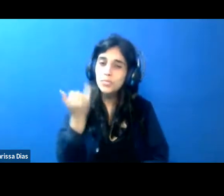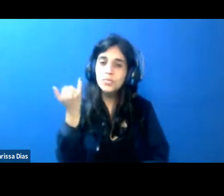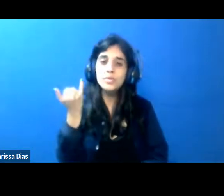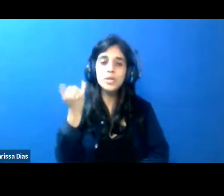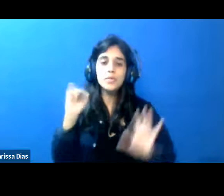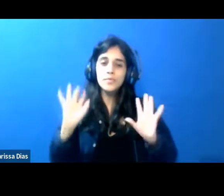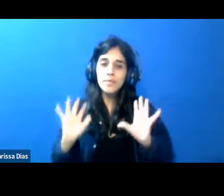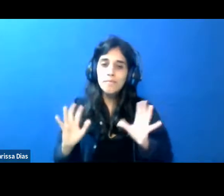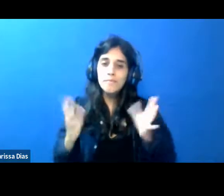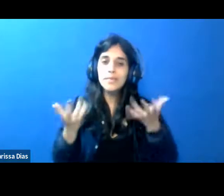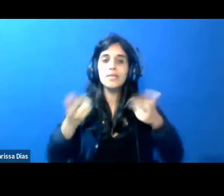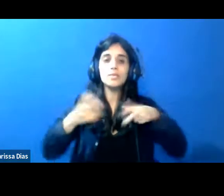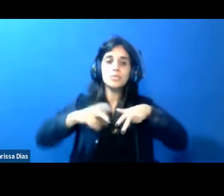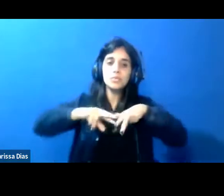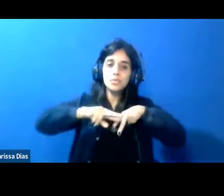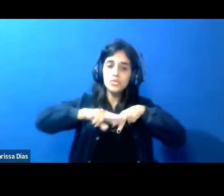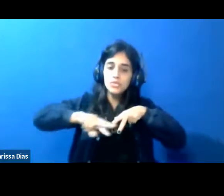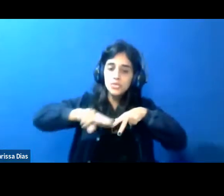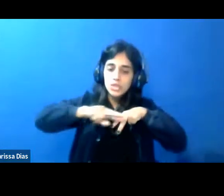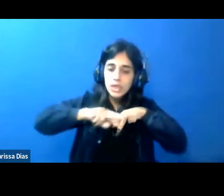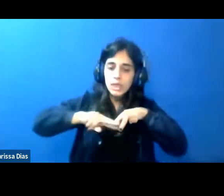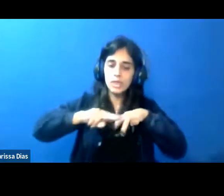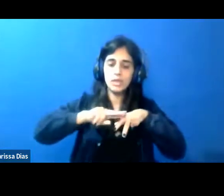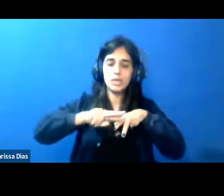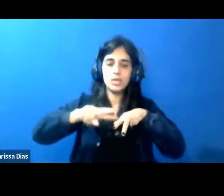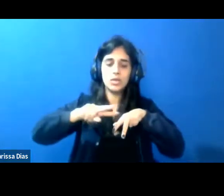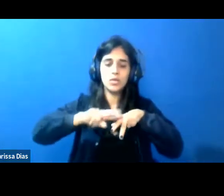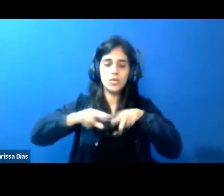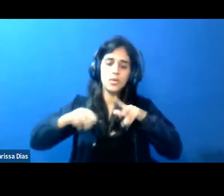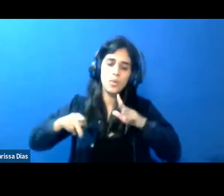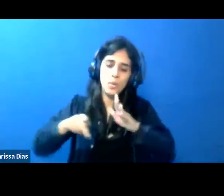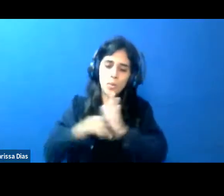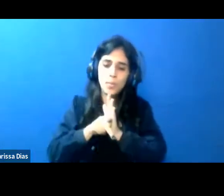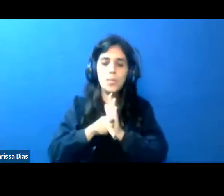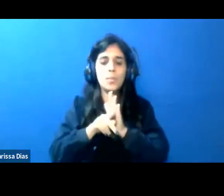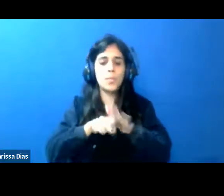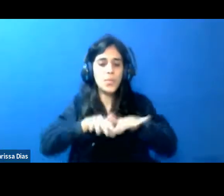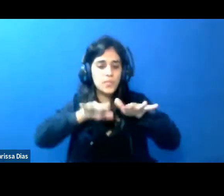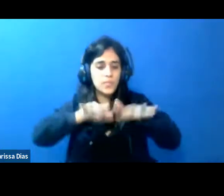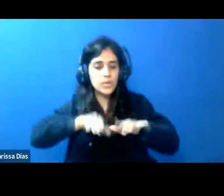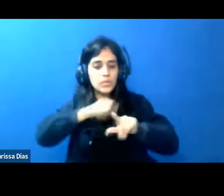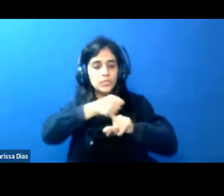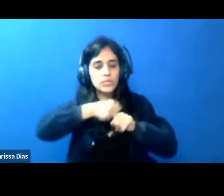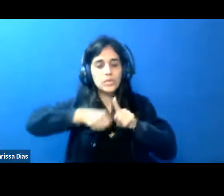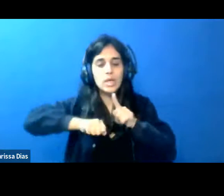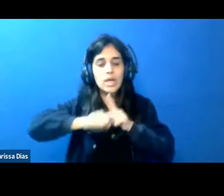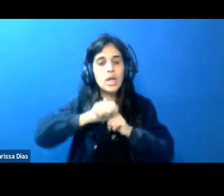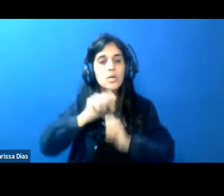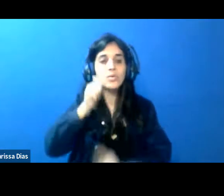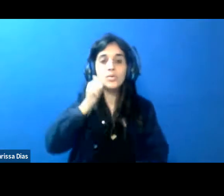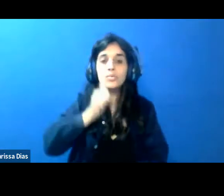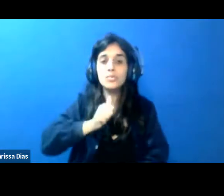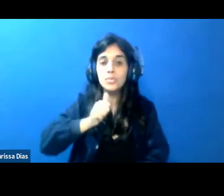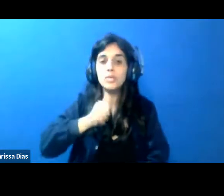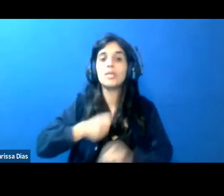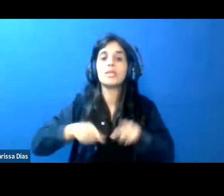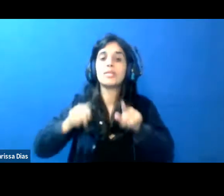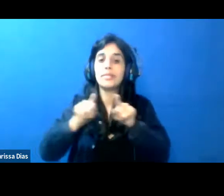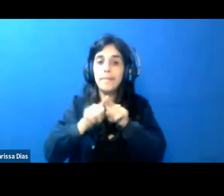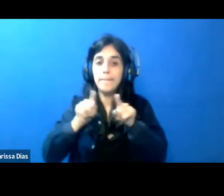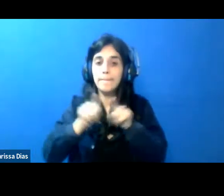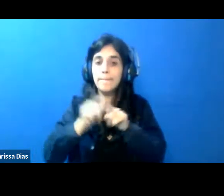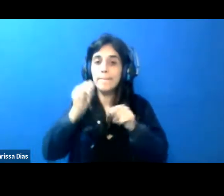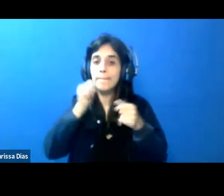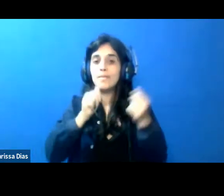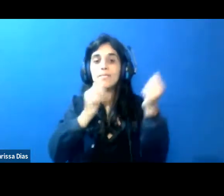às atividades protagonizadas por movimentos sociais de mulheres e de feministas. É um